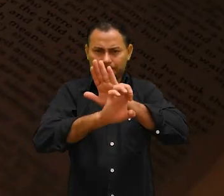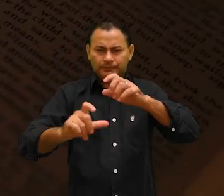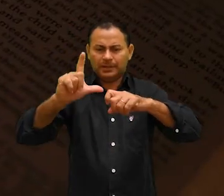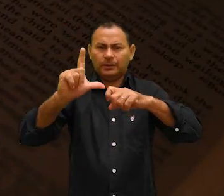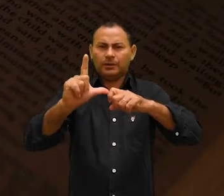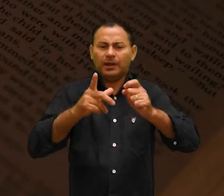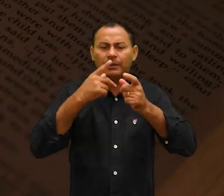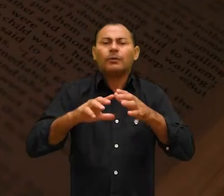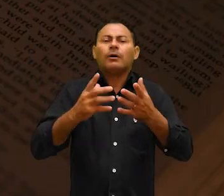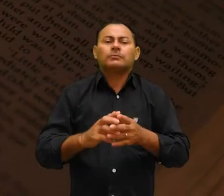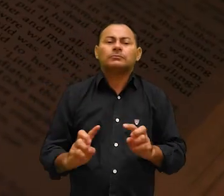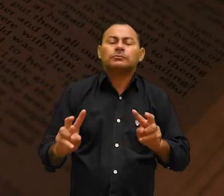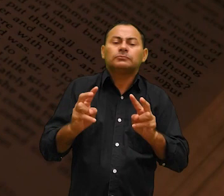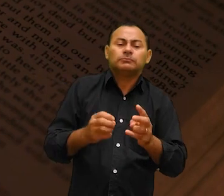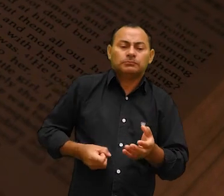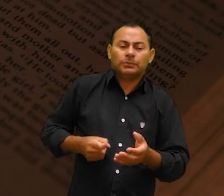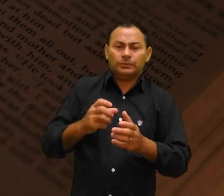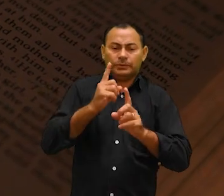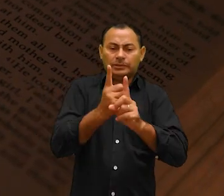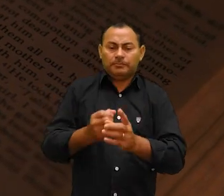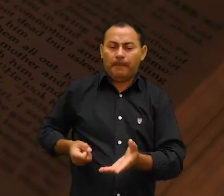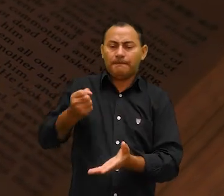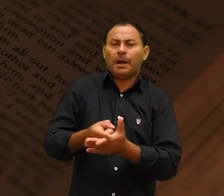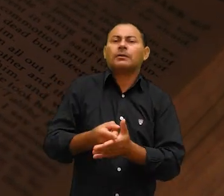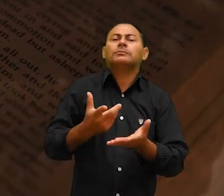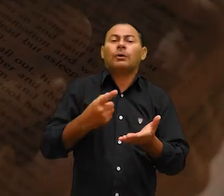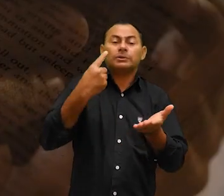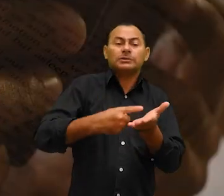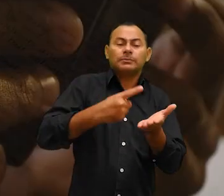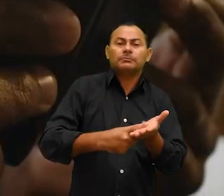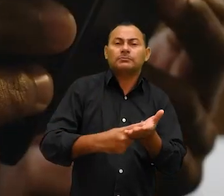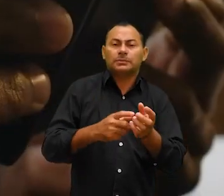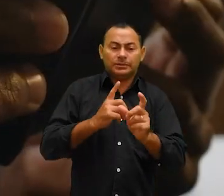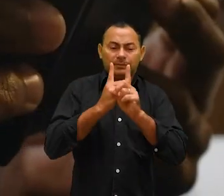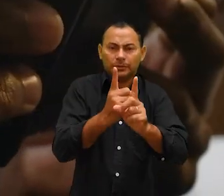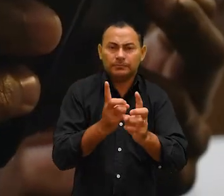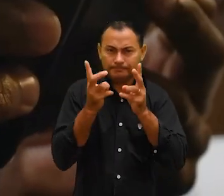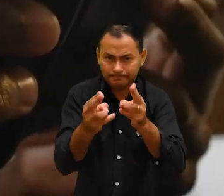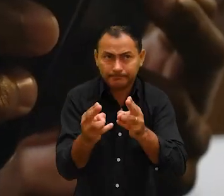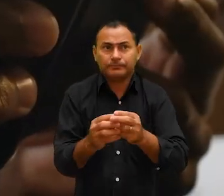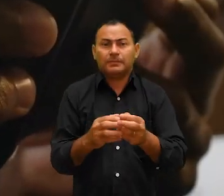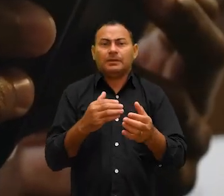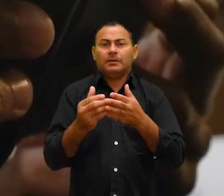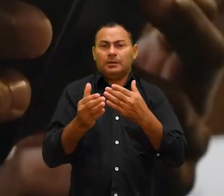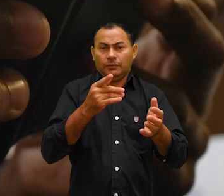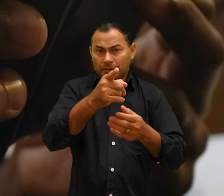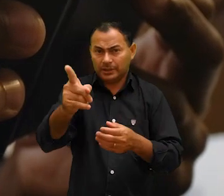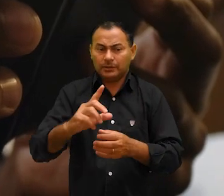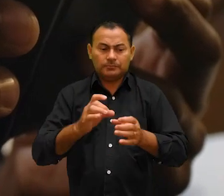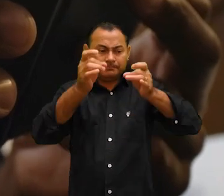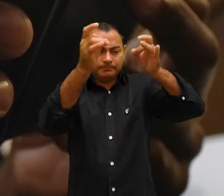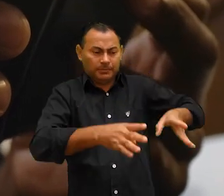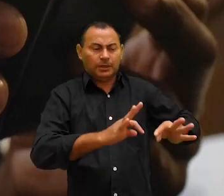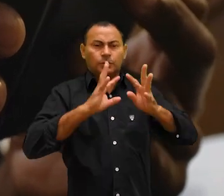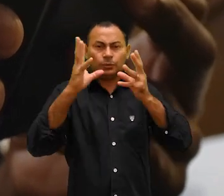qual o preço que um discípulo paga, ou melhor, o compromisso do discípulo. Da mesma forma, qualquer de vocês que não